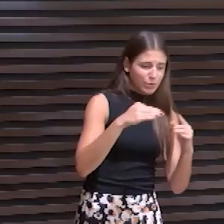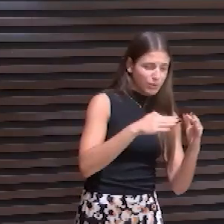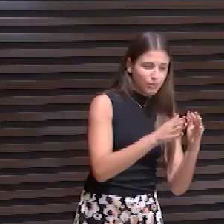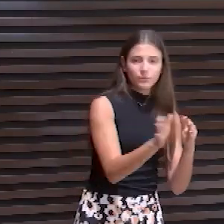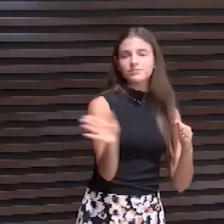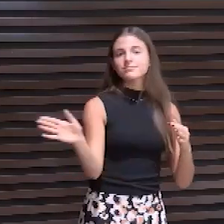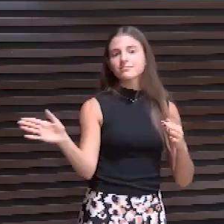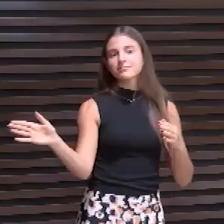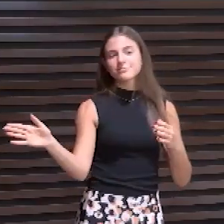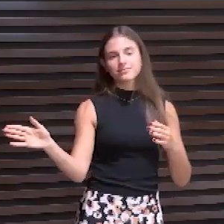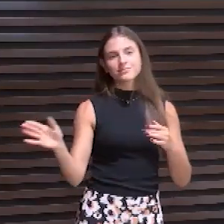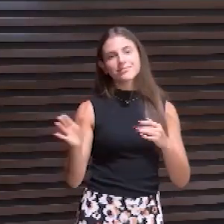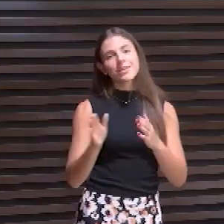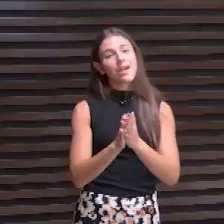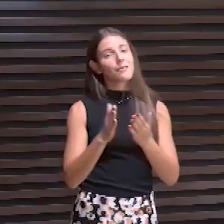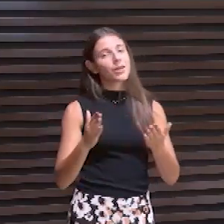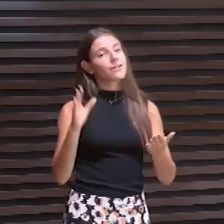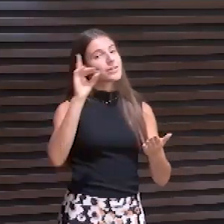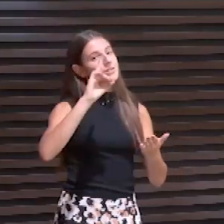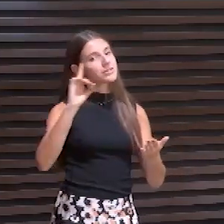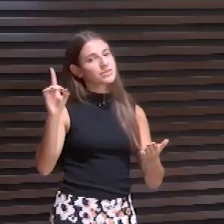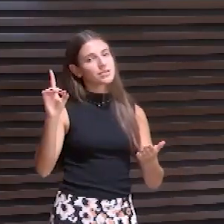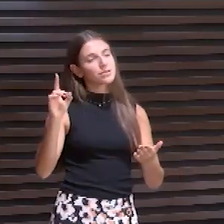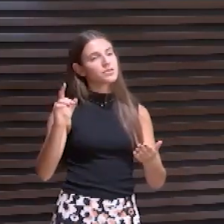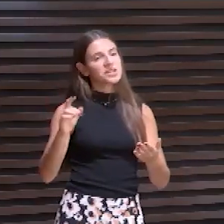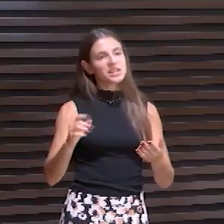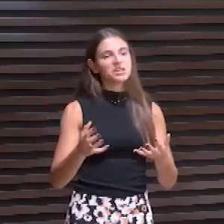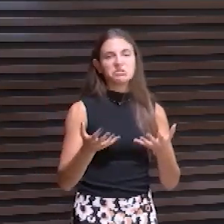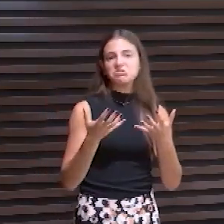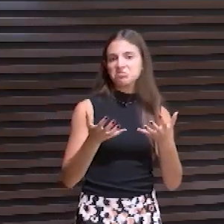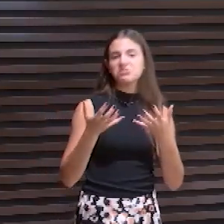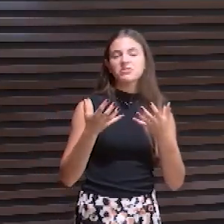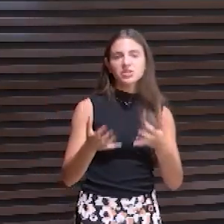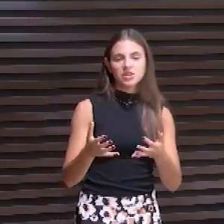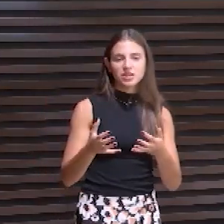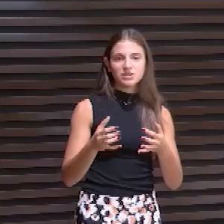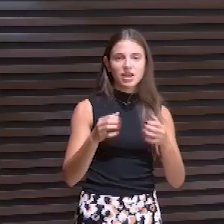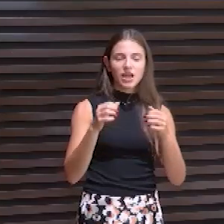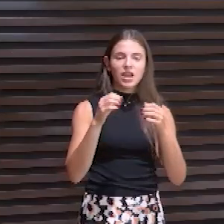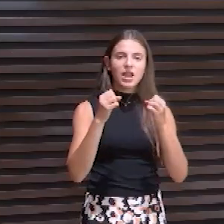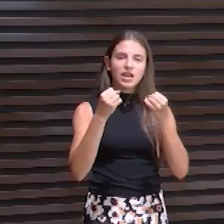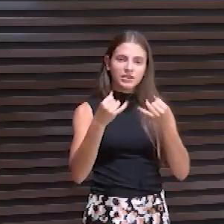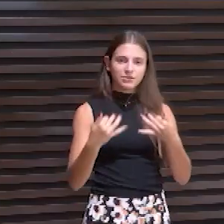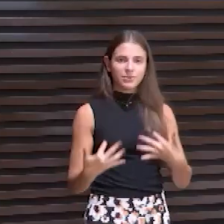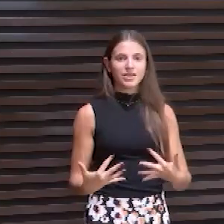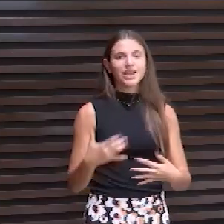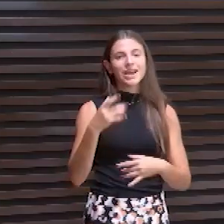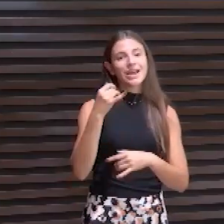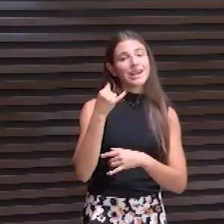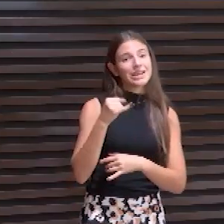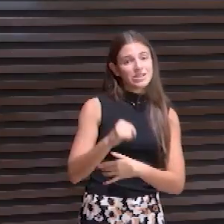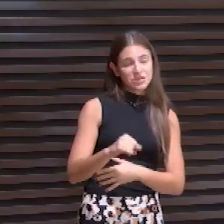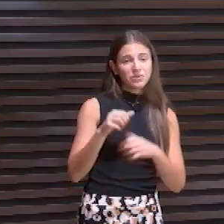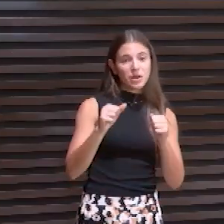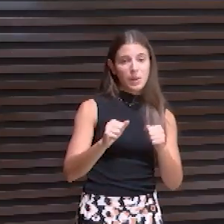eles. A Bíblia não faz questão de explicar se foi de forma sobrenatural, se foi de forma